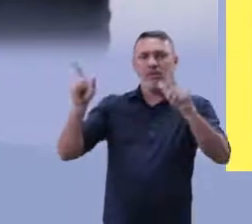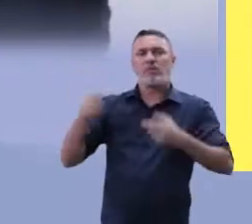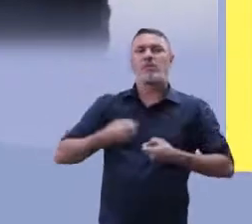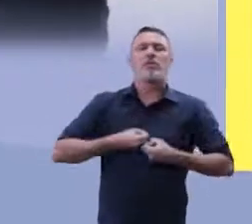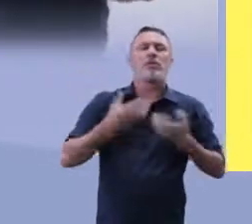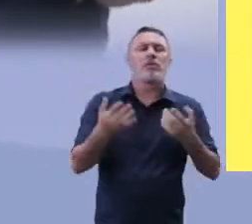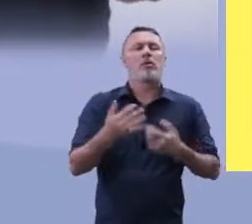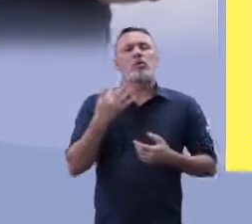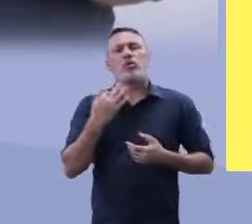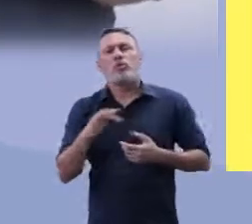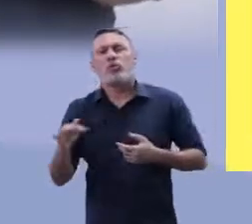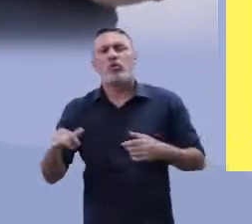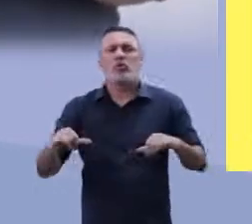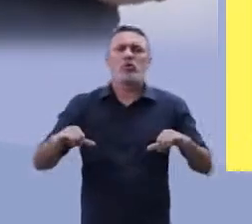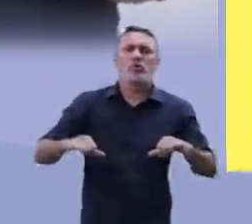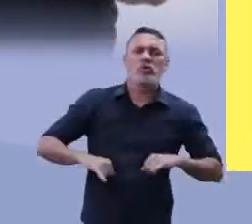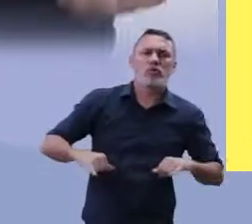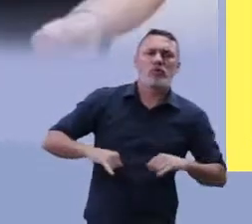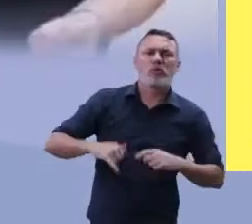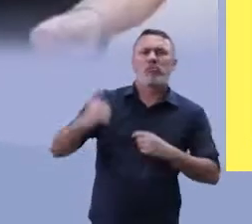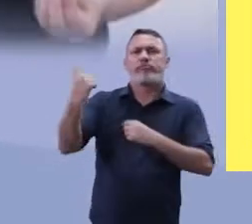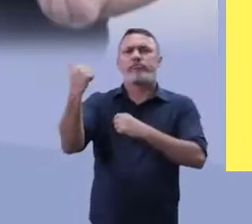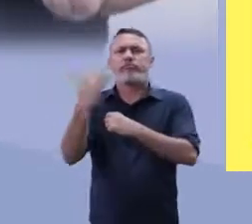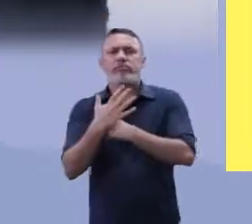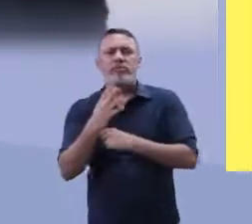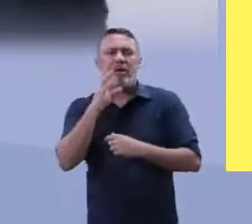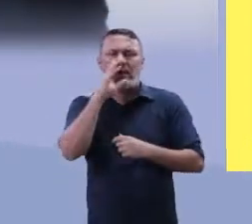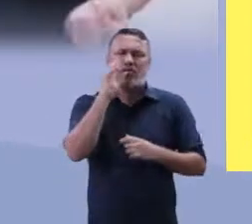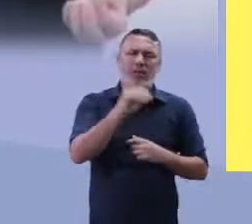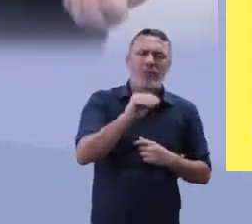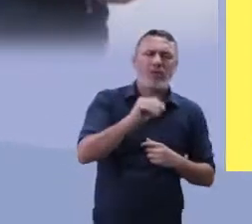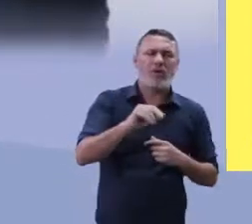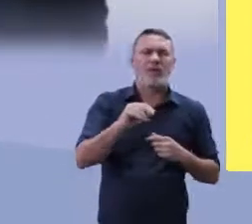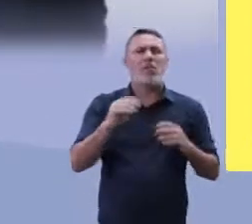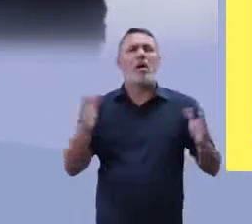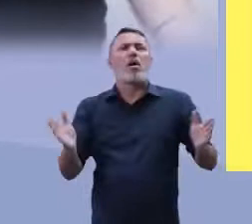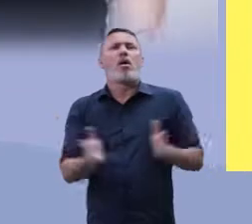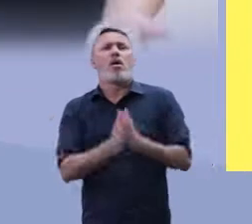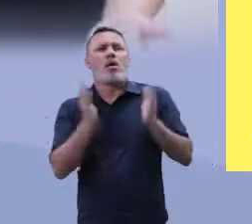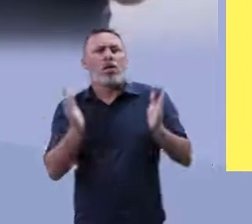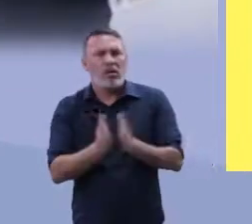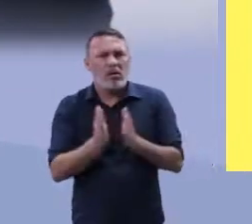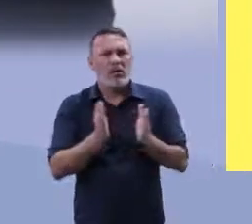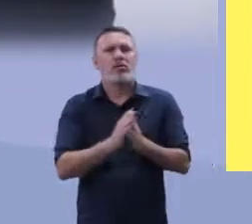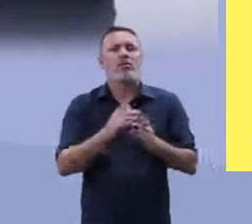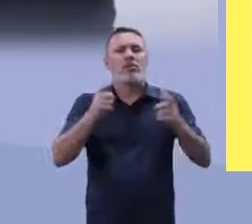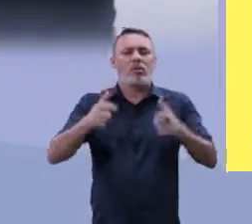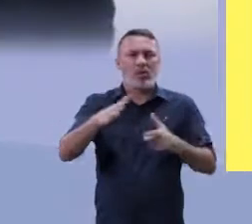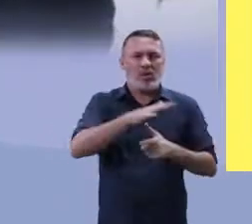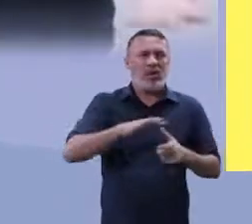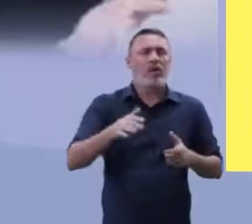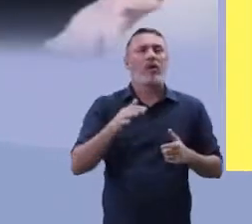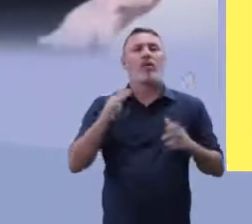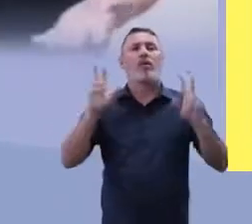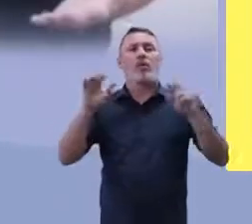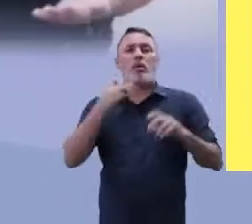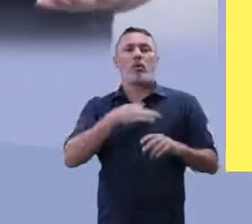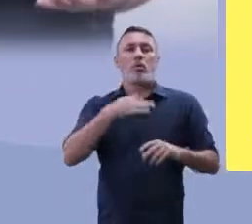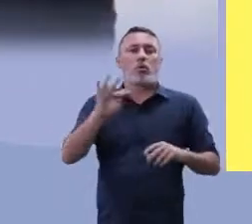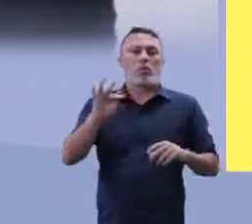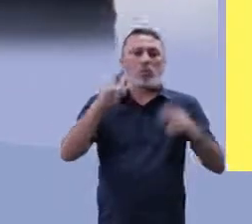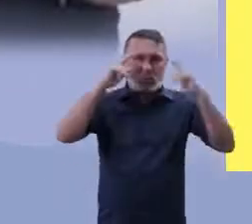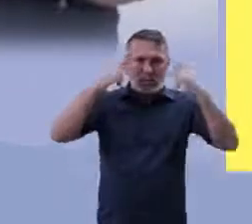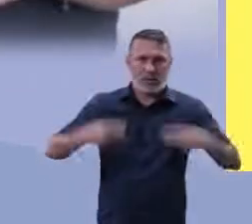falará da dor e do sofrimento, do descaso, do abandono, da miséria. Ele falará das dores